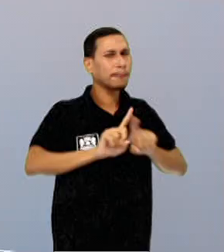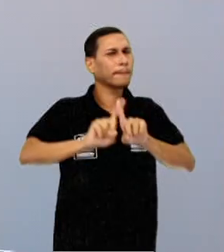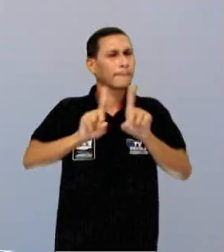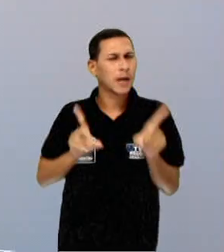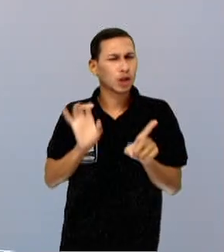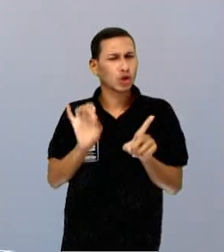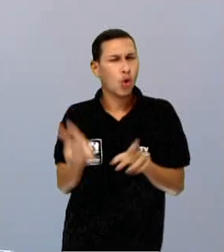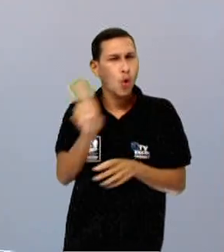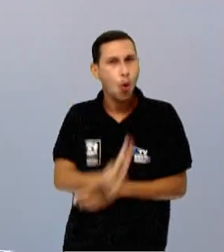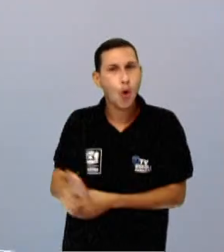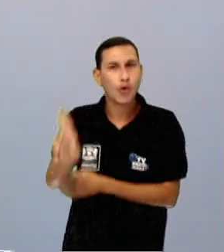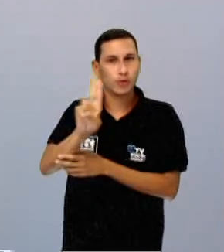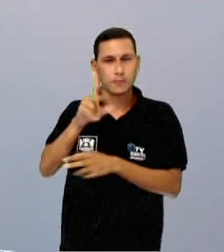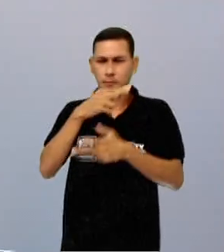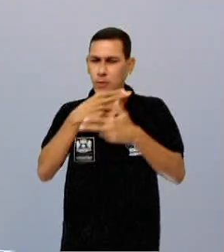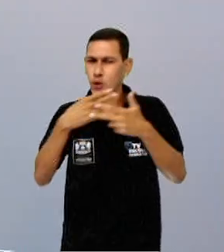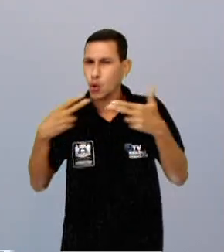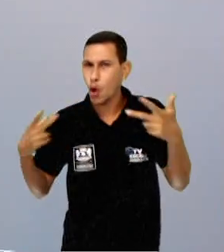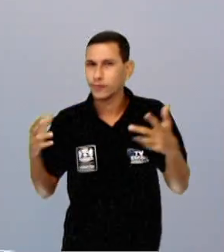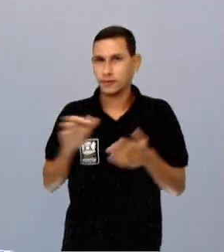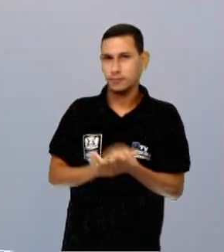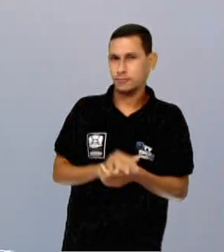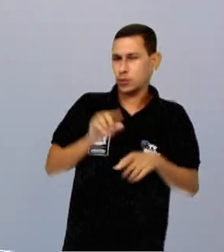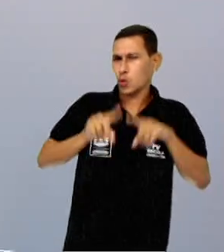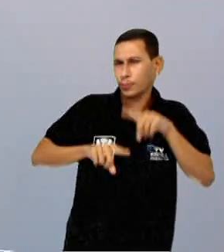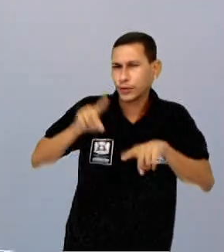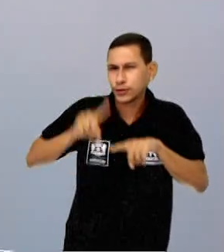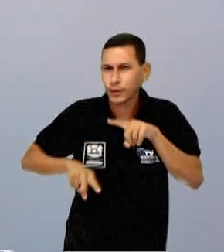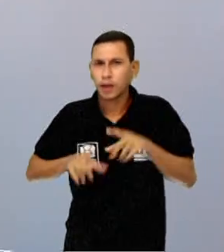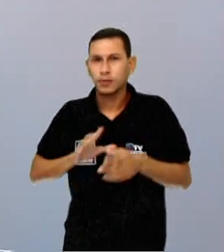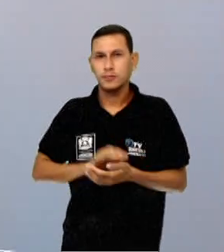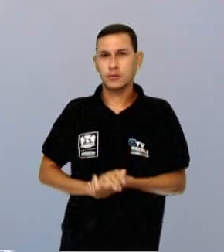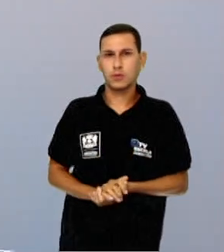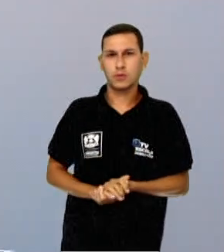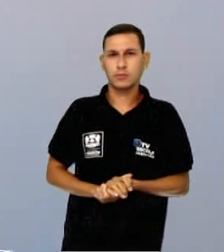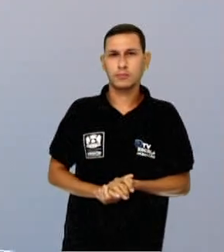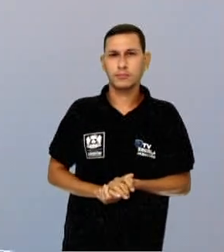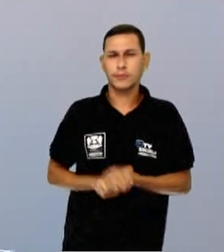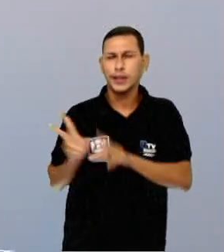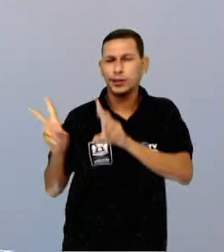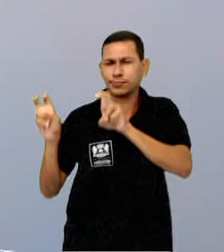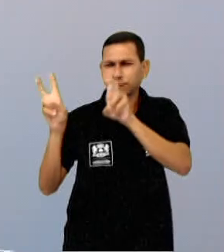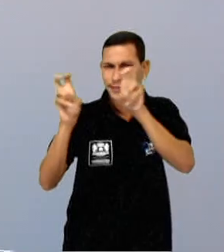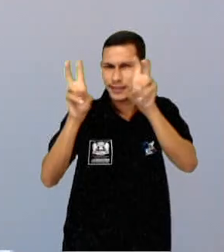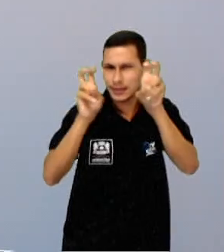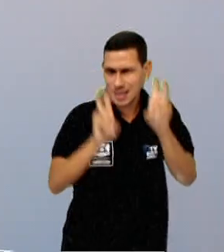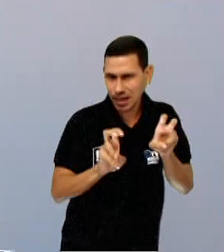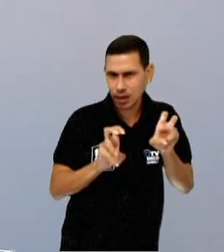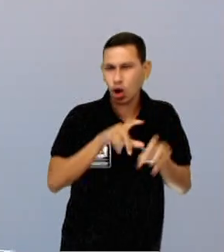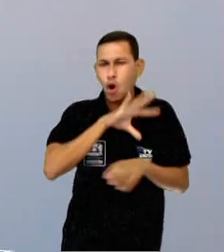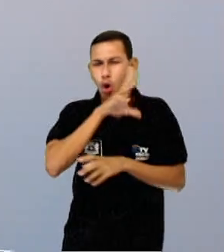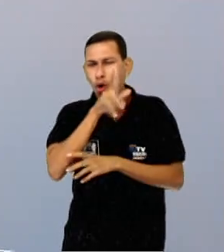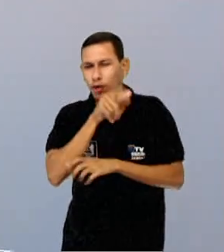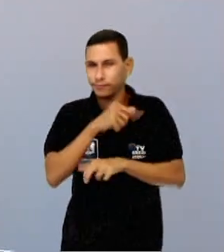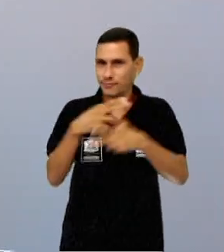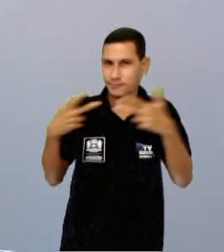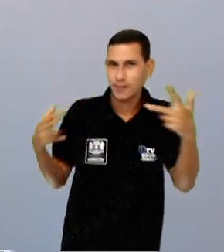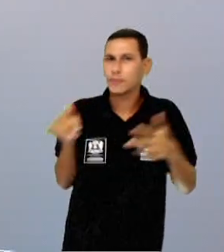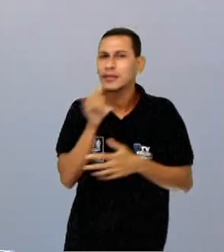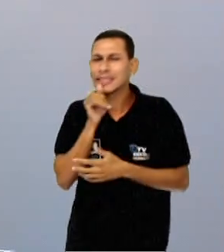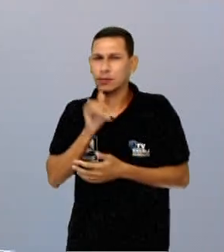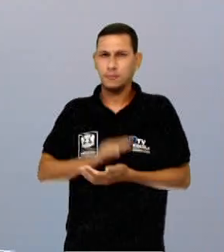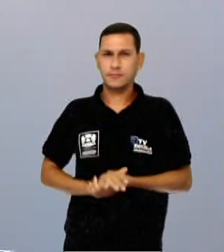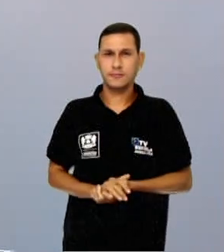a gente usa para coisas objetos situações animais Por exemplo